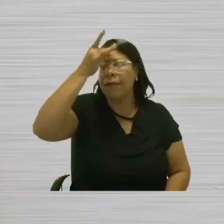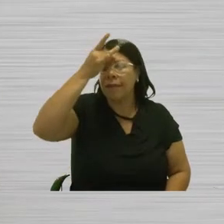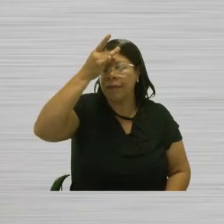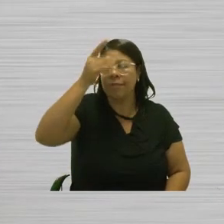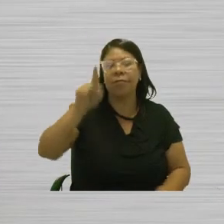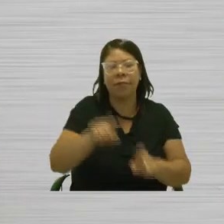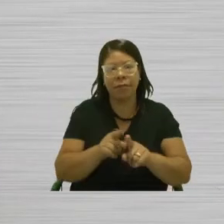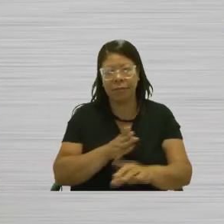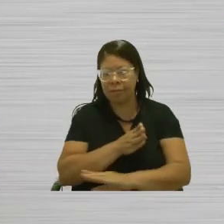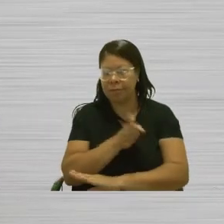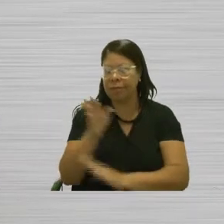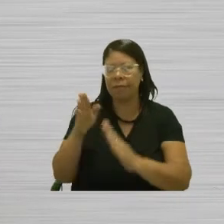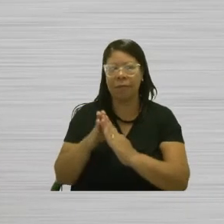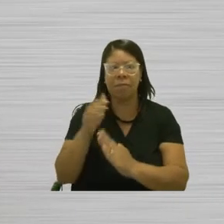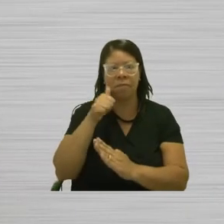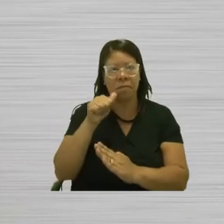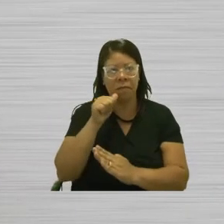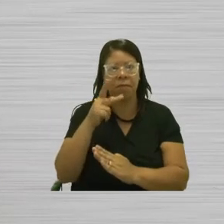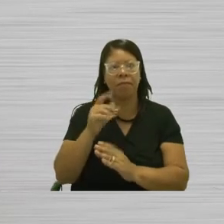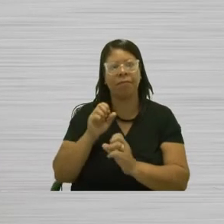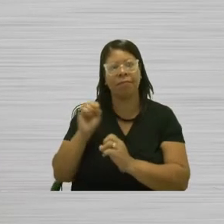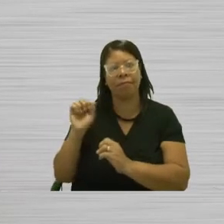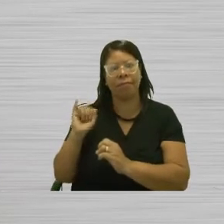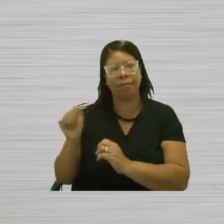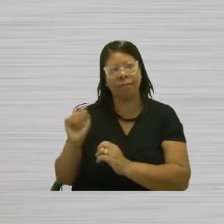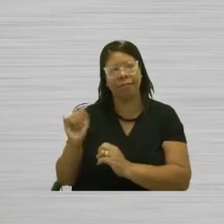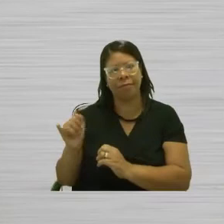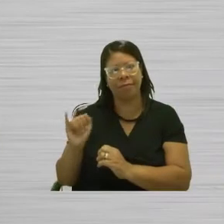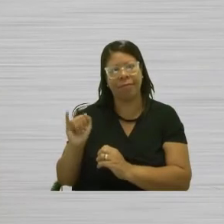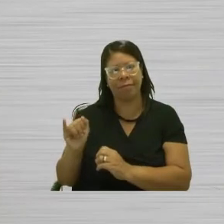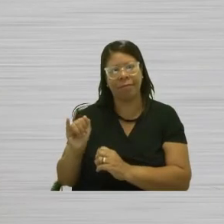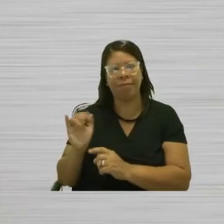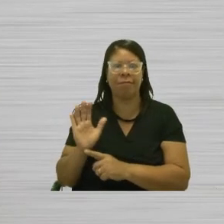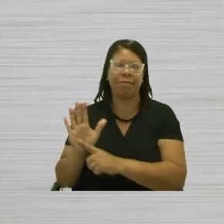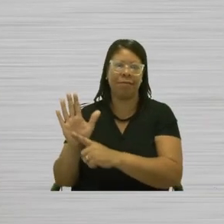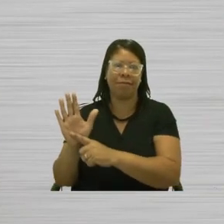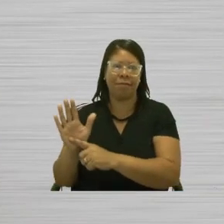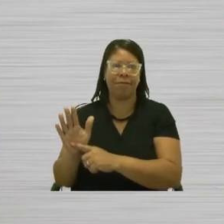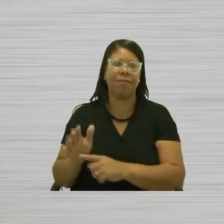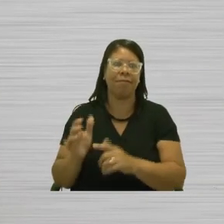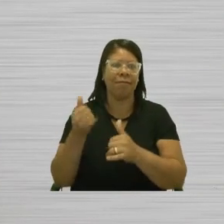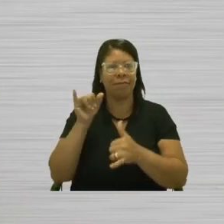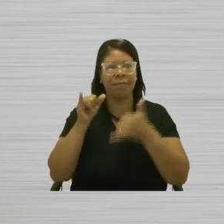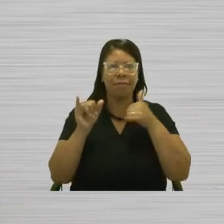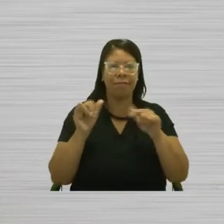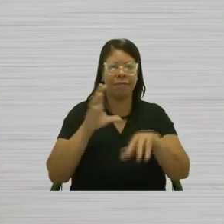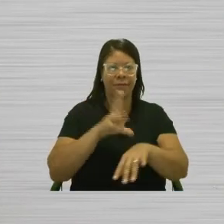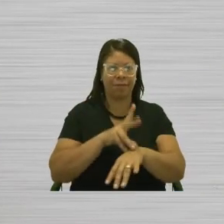detetives contra as arboviroses. Opa.